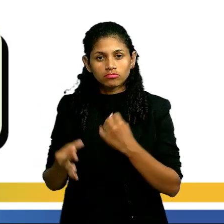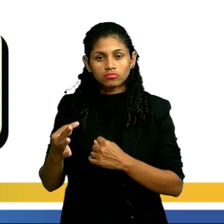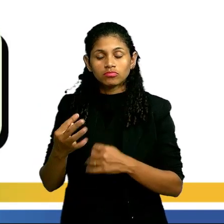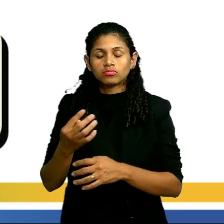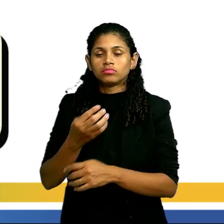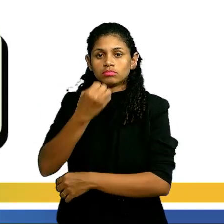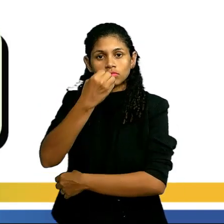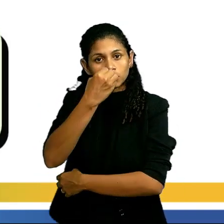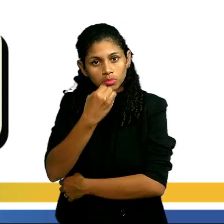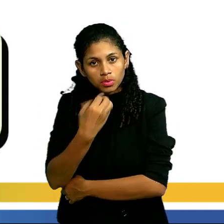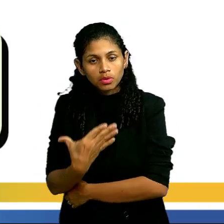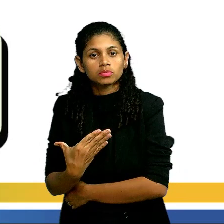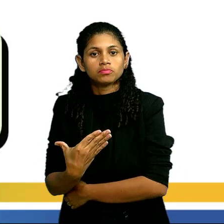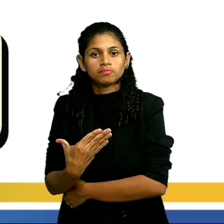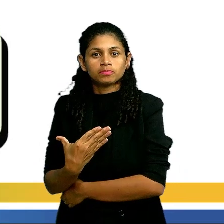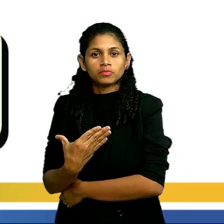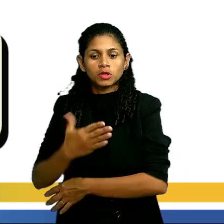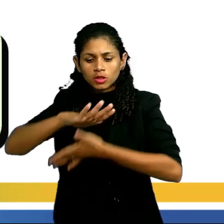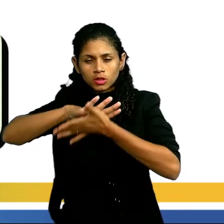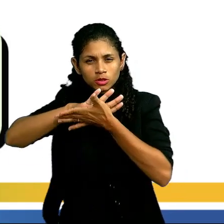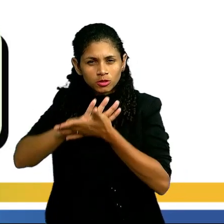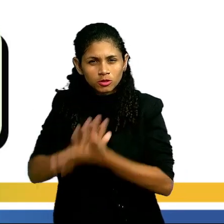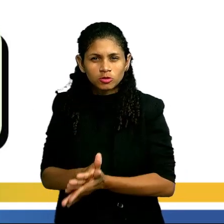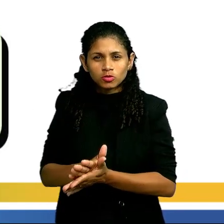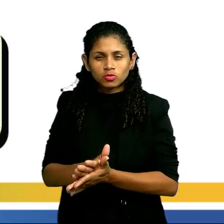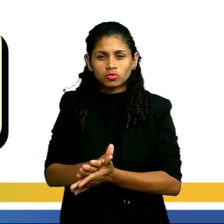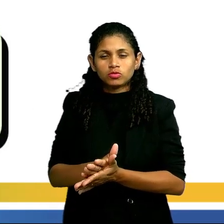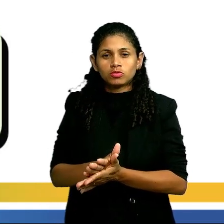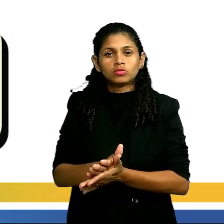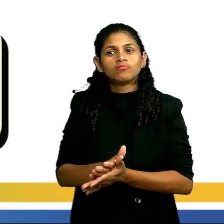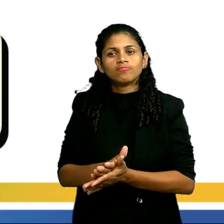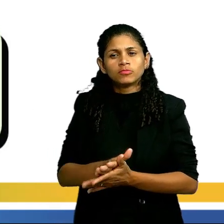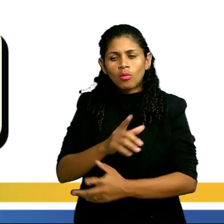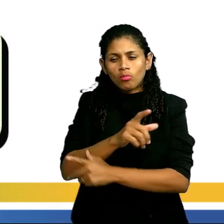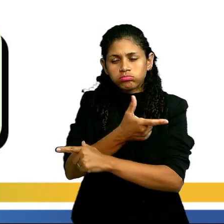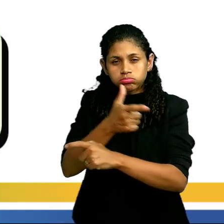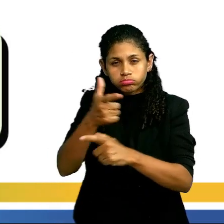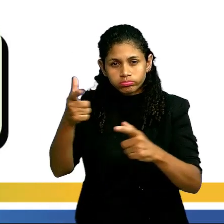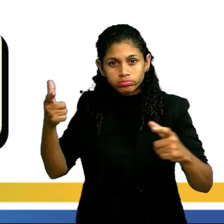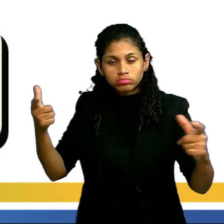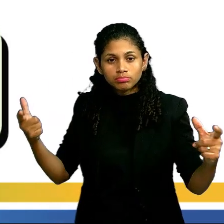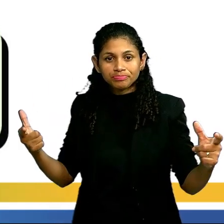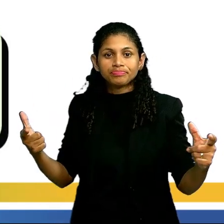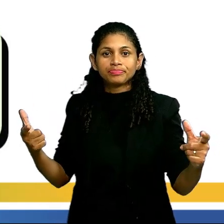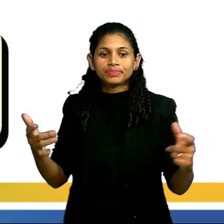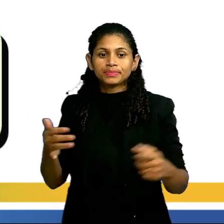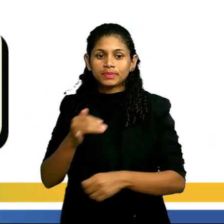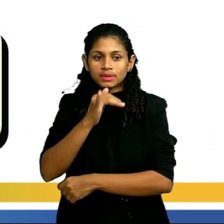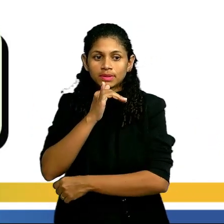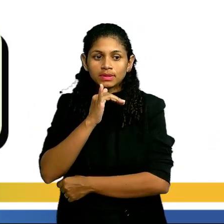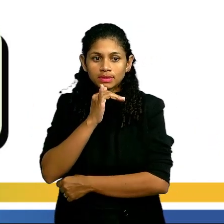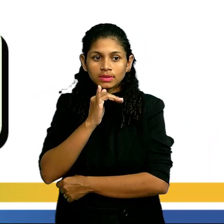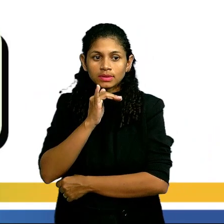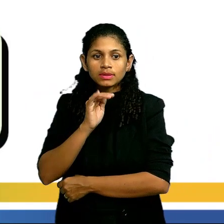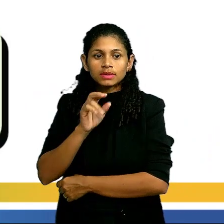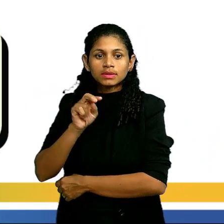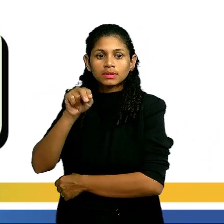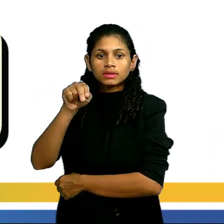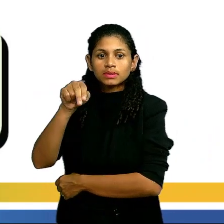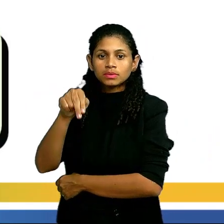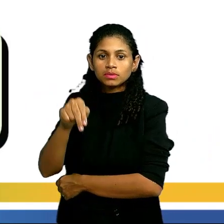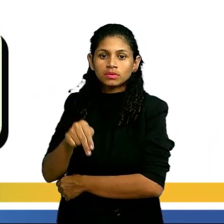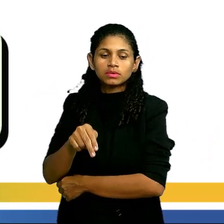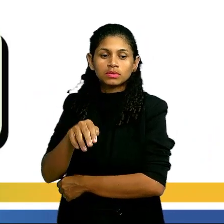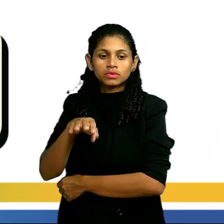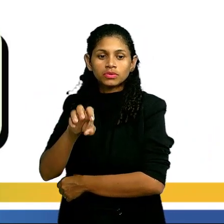né, de destruição em massa, como era o caso do napalm, uma das armas que foram usadas,